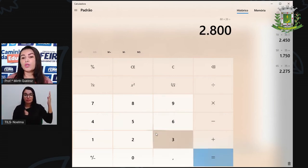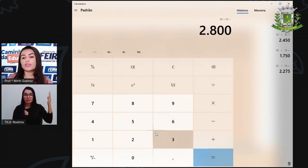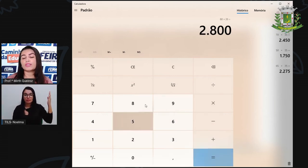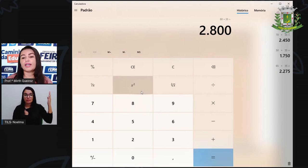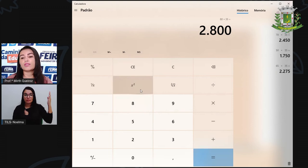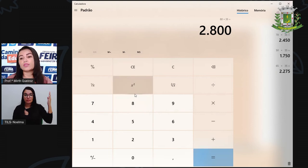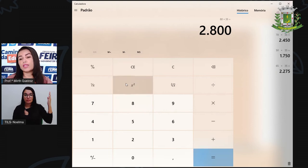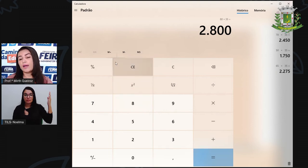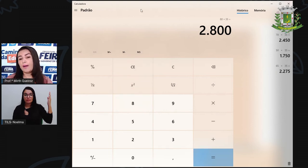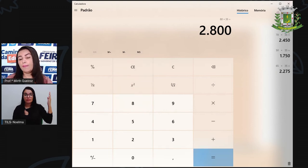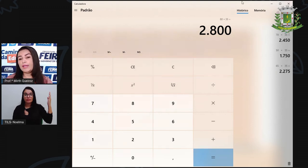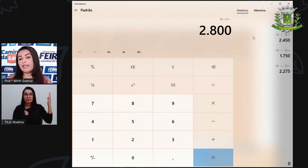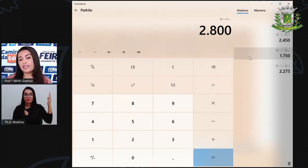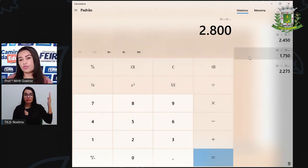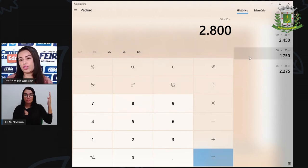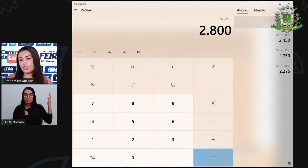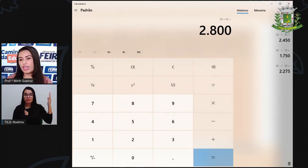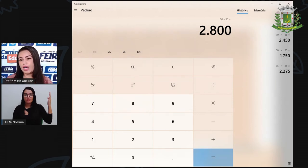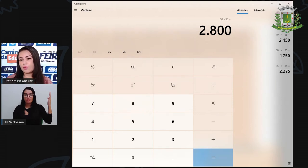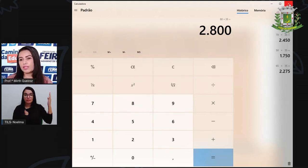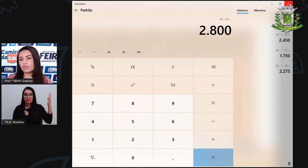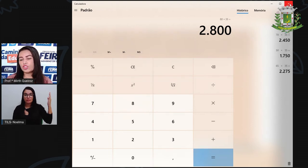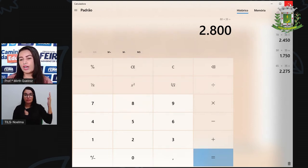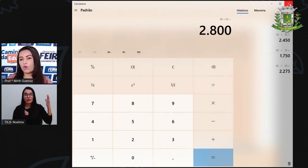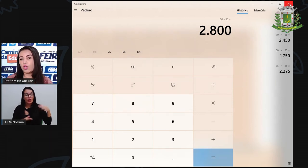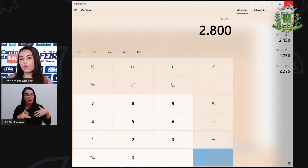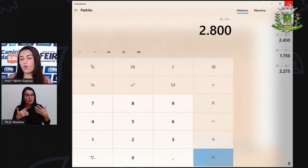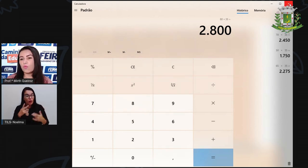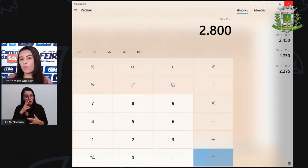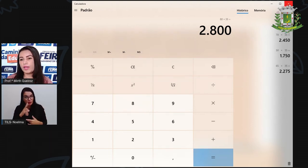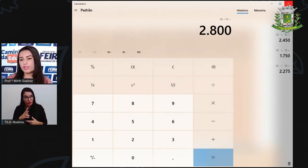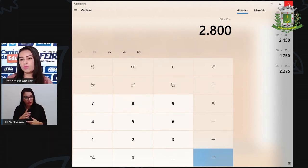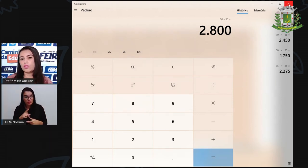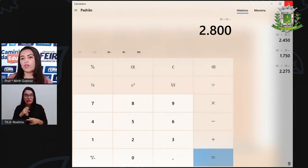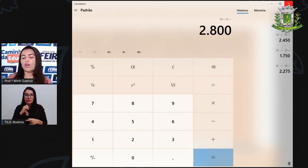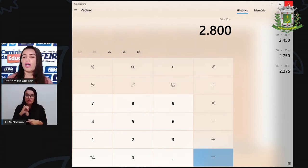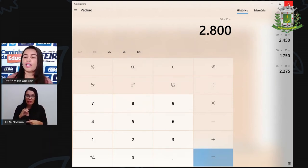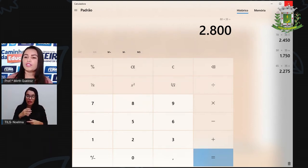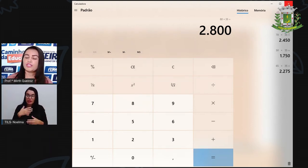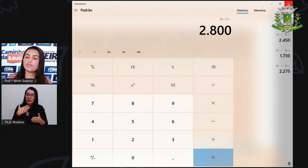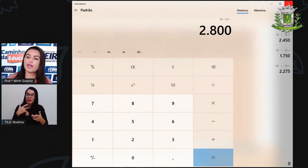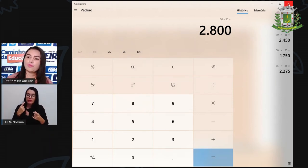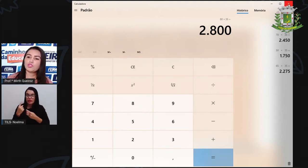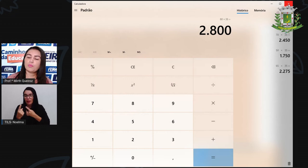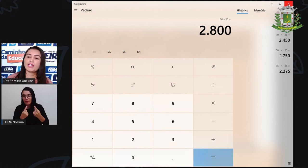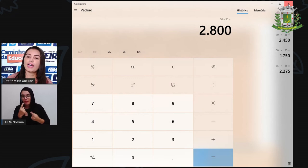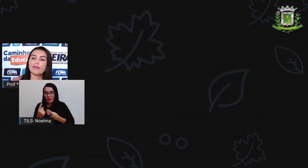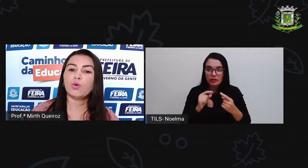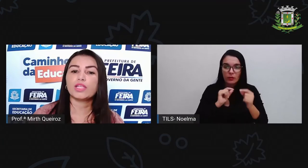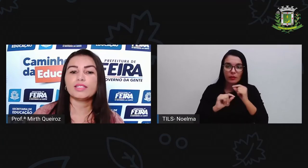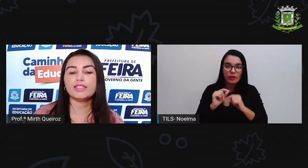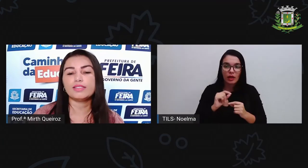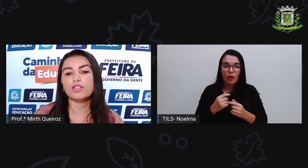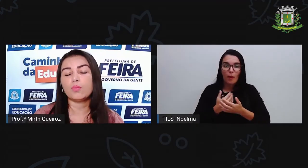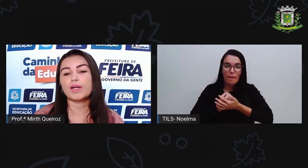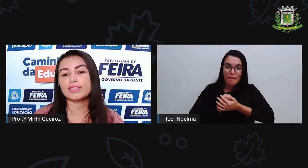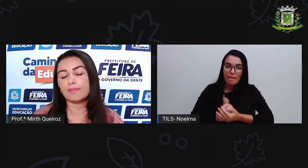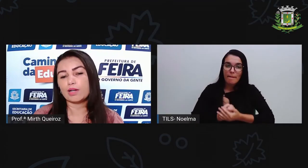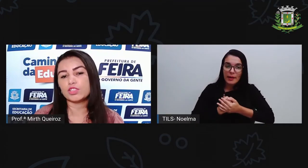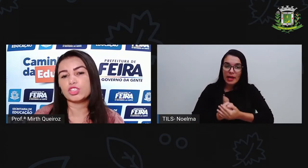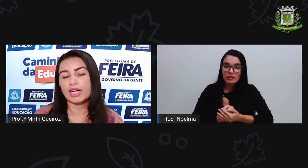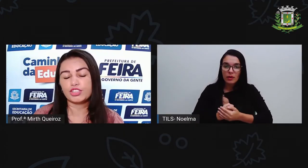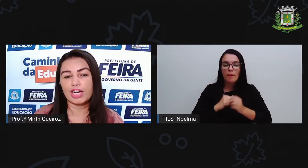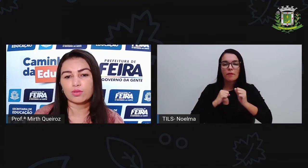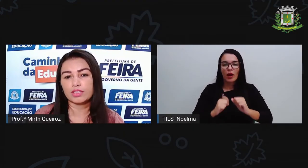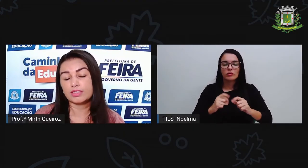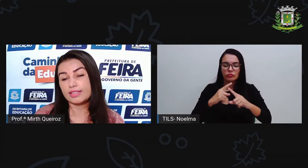2.800 mililitros de água. Então, de acordo com o peso, a gente vai multiplicar aí por 35 para saber